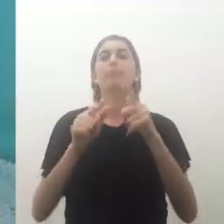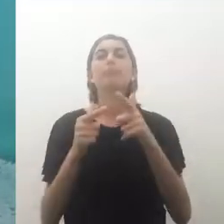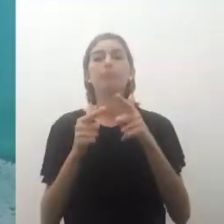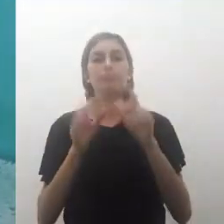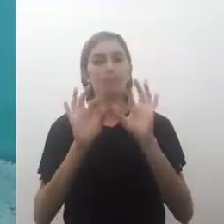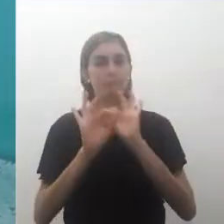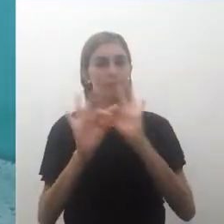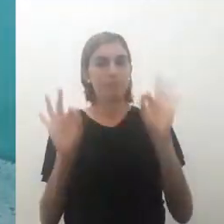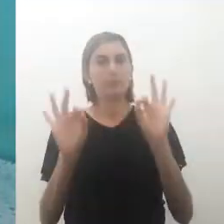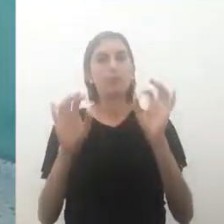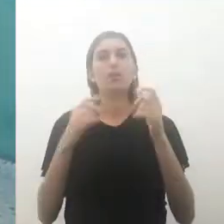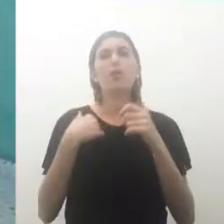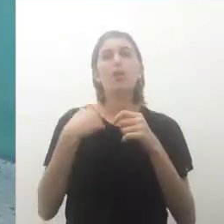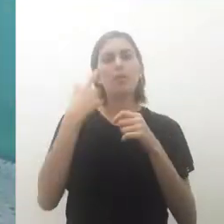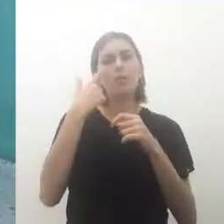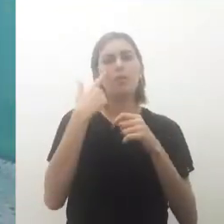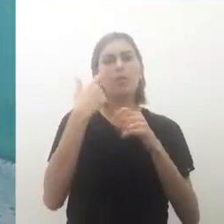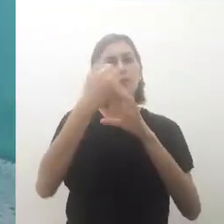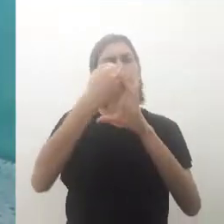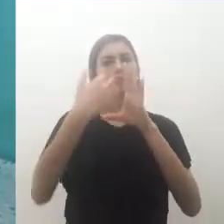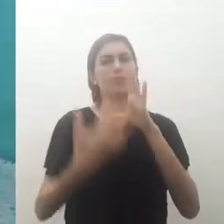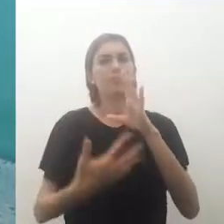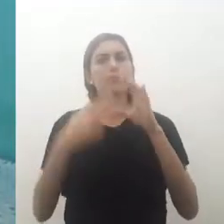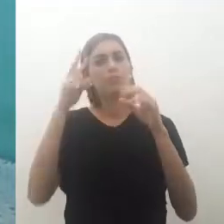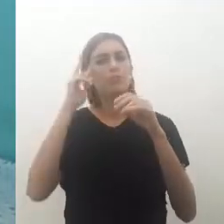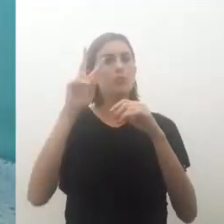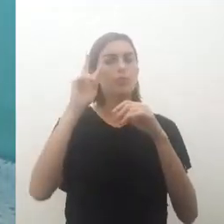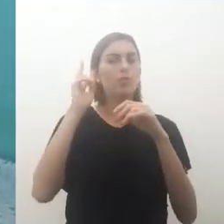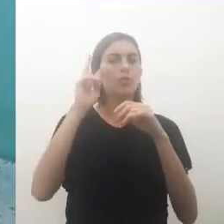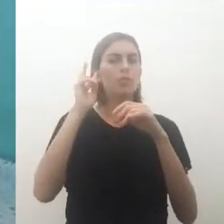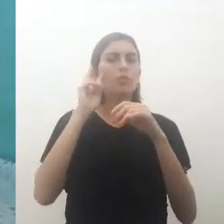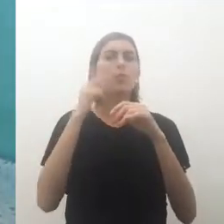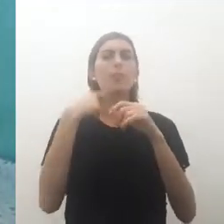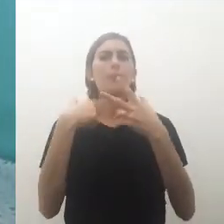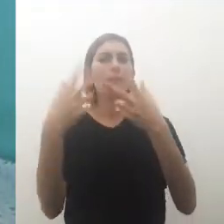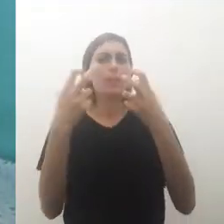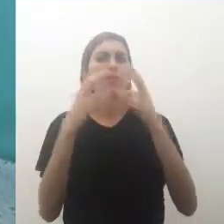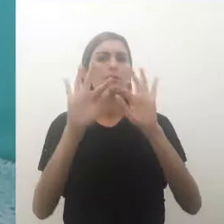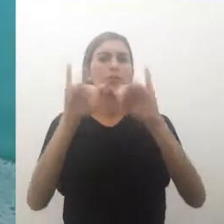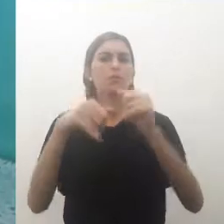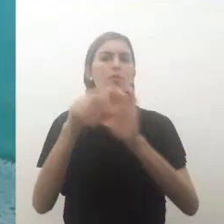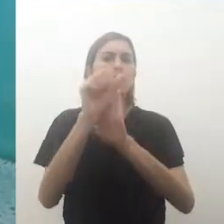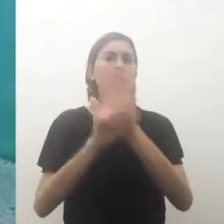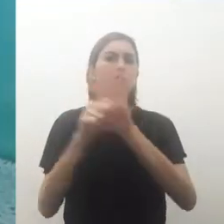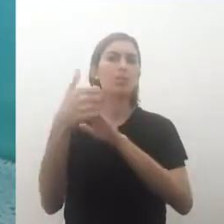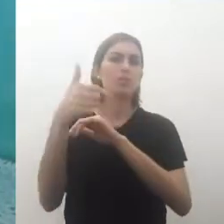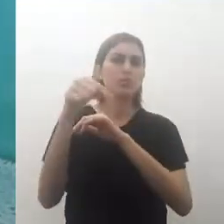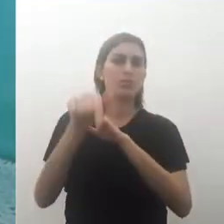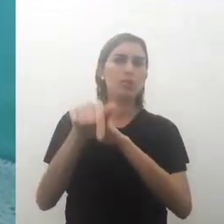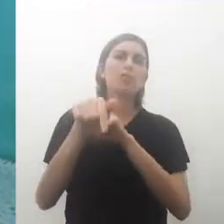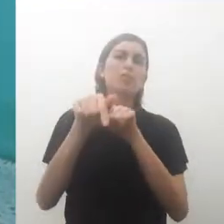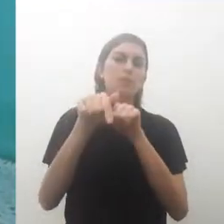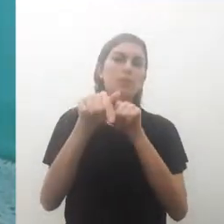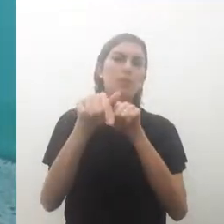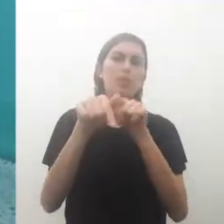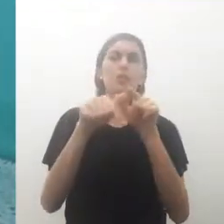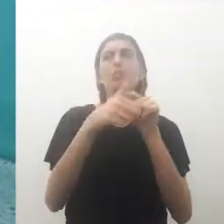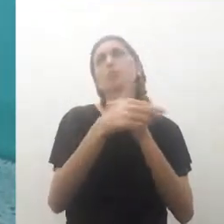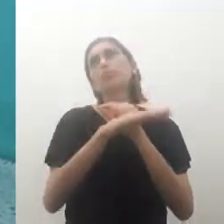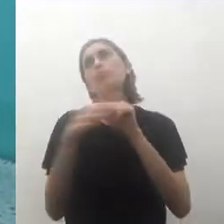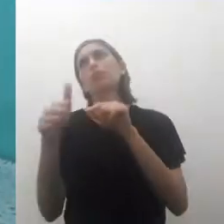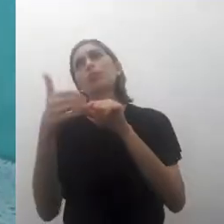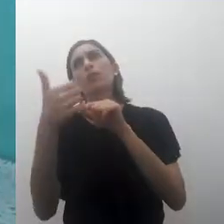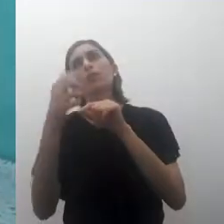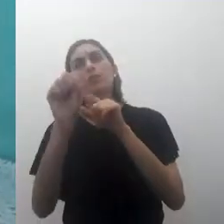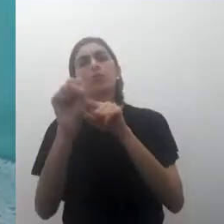uma forma excelente. Observando alguns aspectos históricos, a gente percebe que no final do século XVII, do século XVII